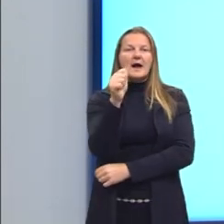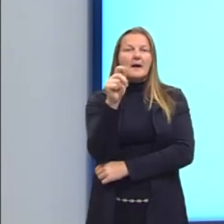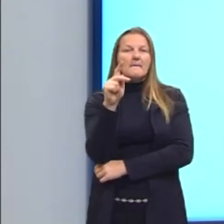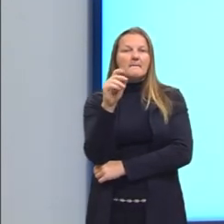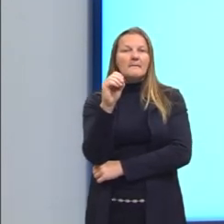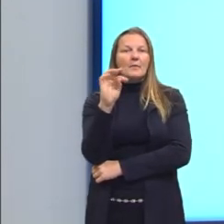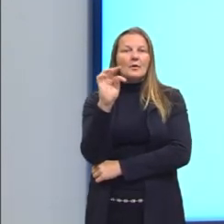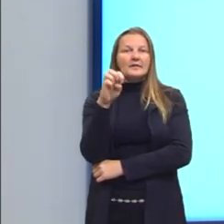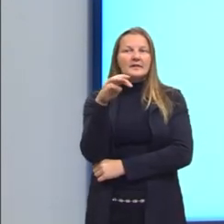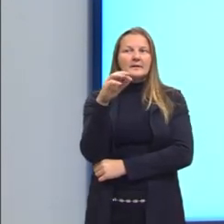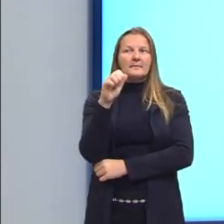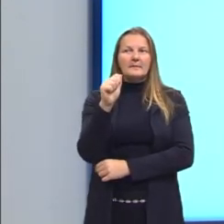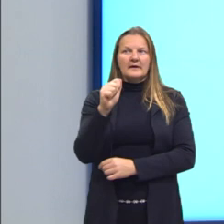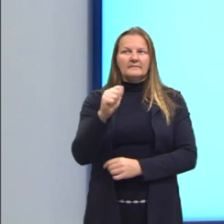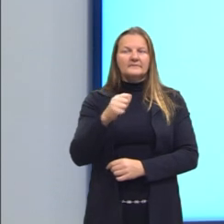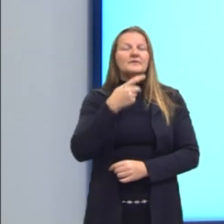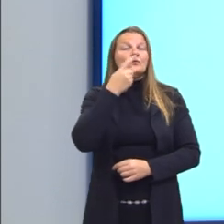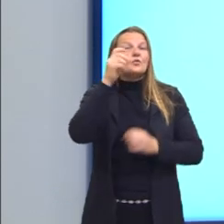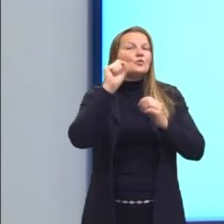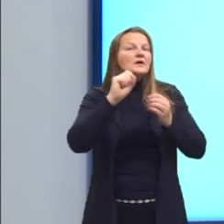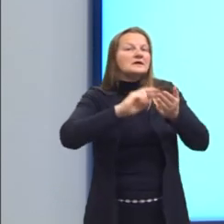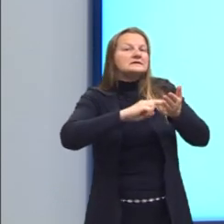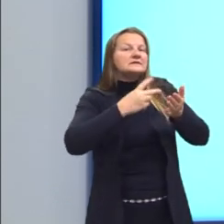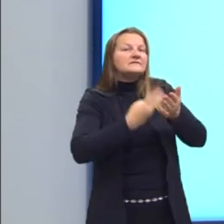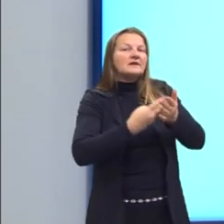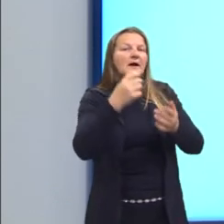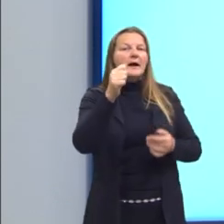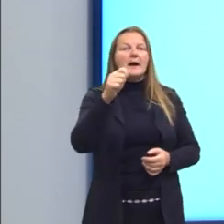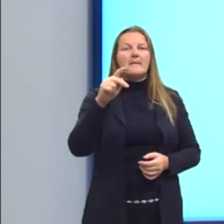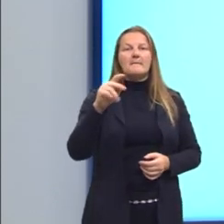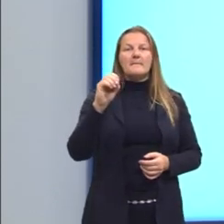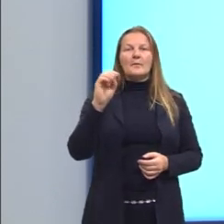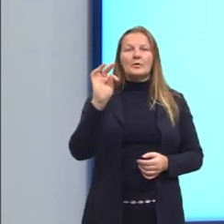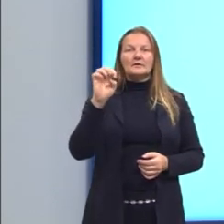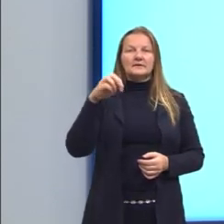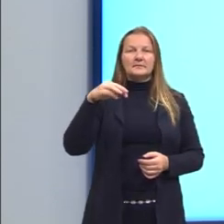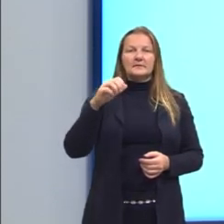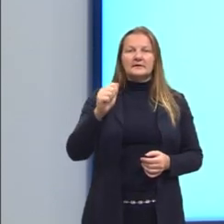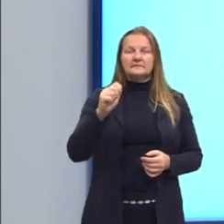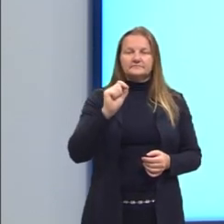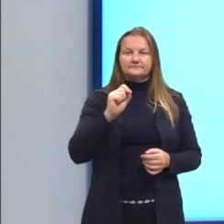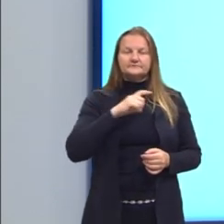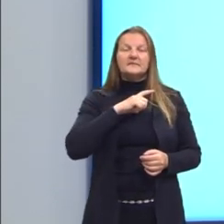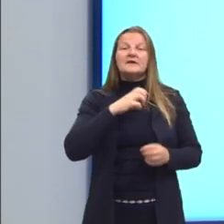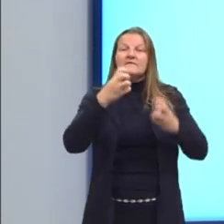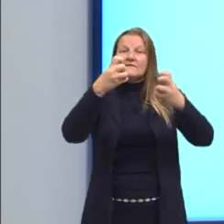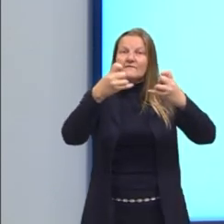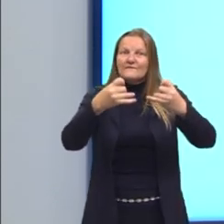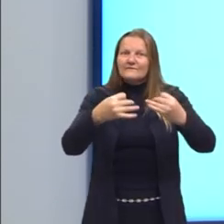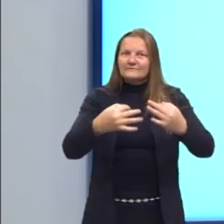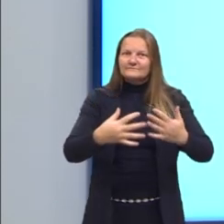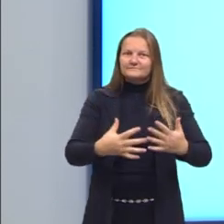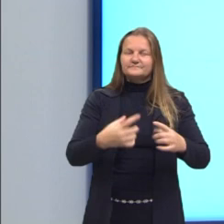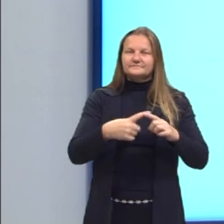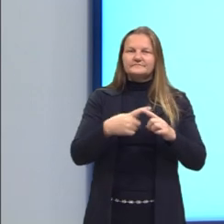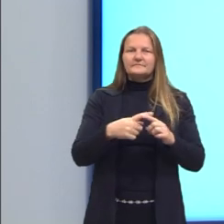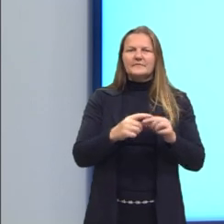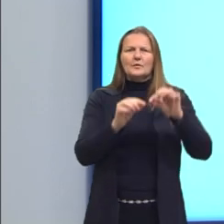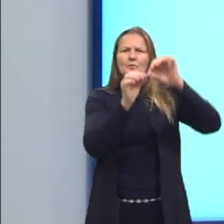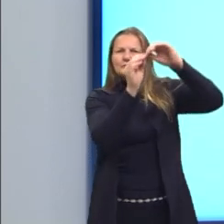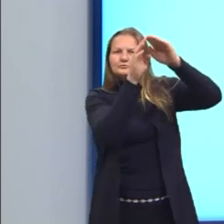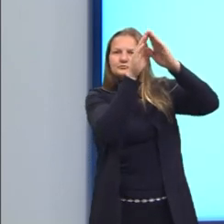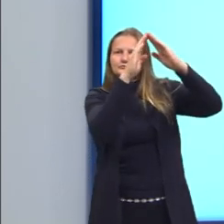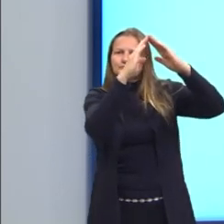na aula passada nós falamos O que que significa o apótema né quando nós falamos aqui o apótema da